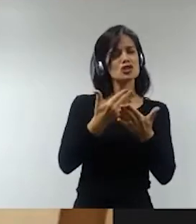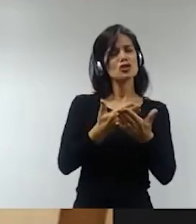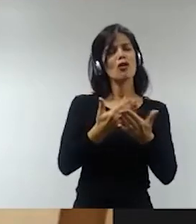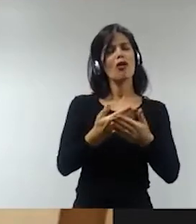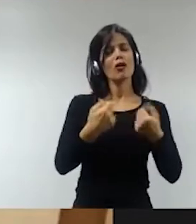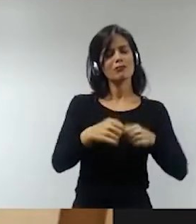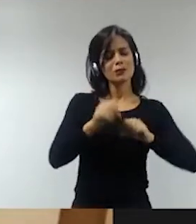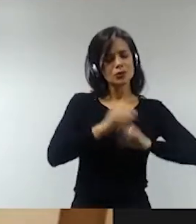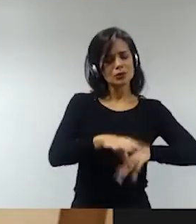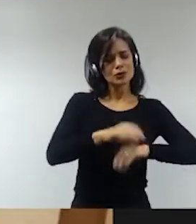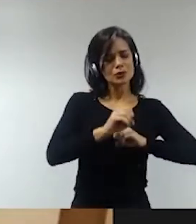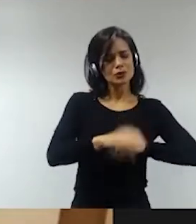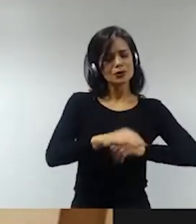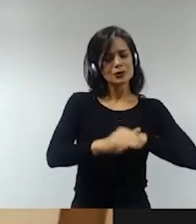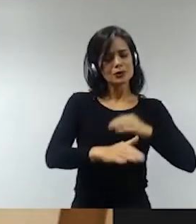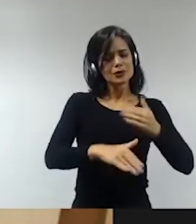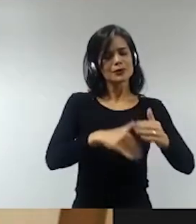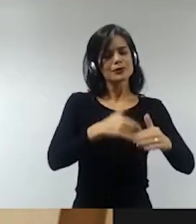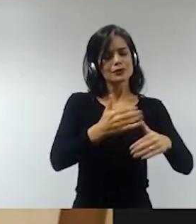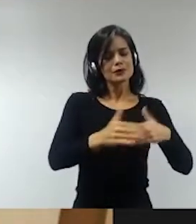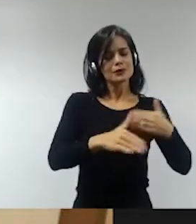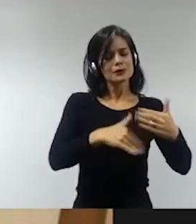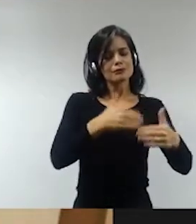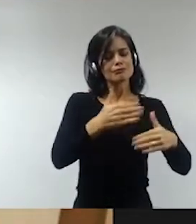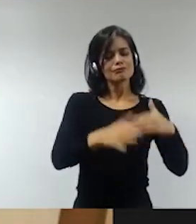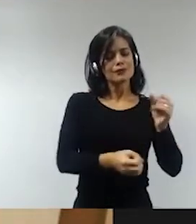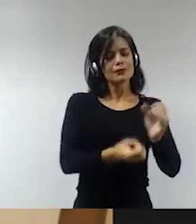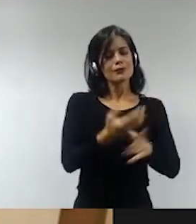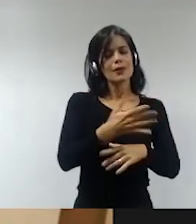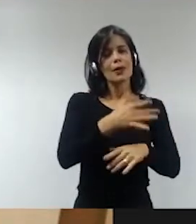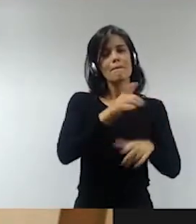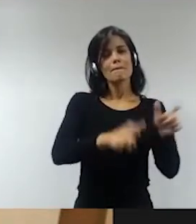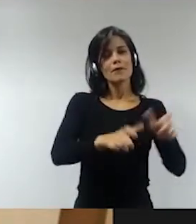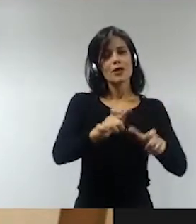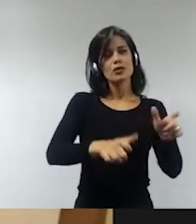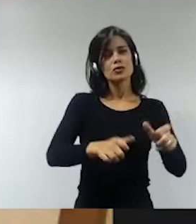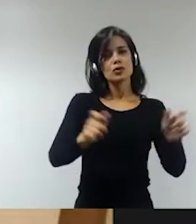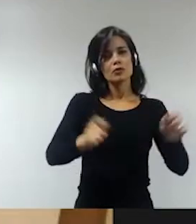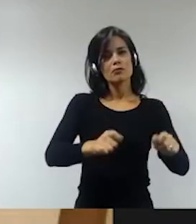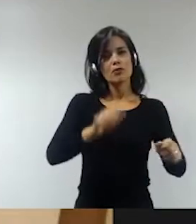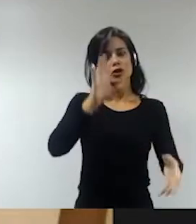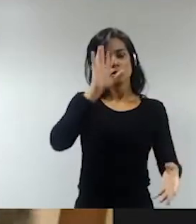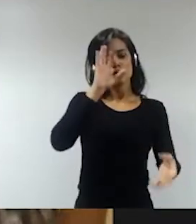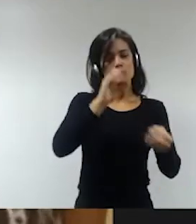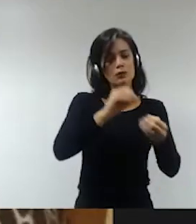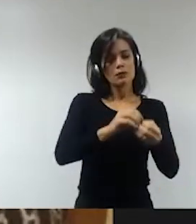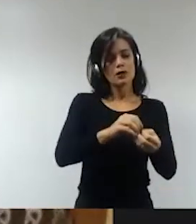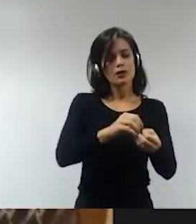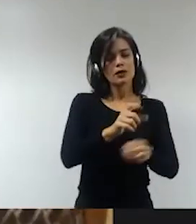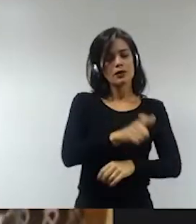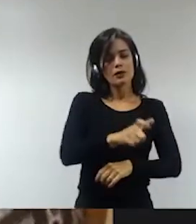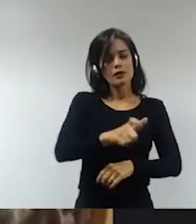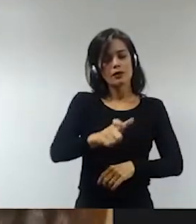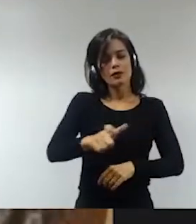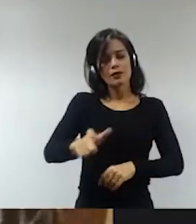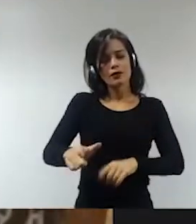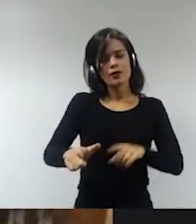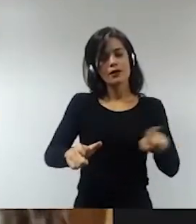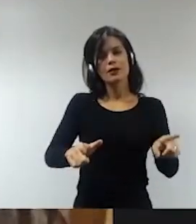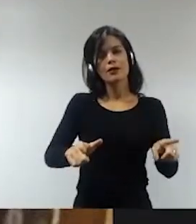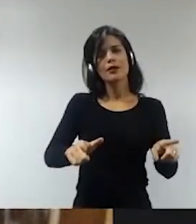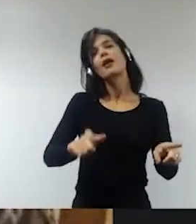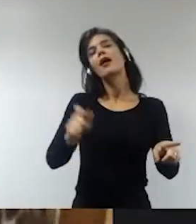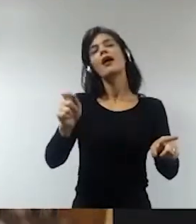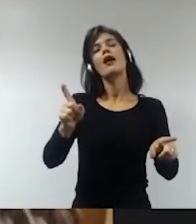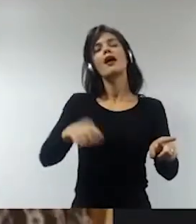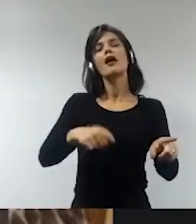se construam e que se formem pessoas capazes de compreender que elas são que é